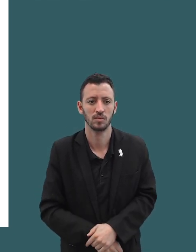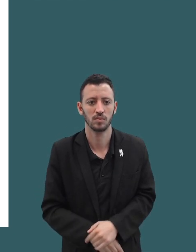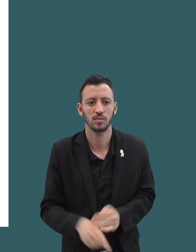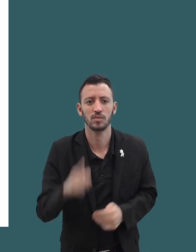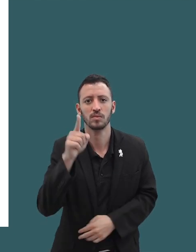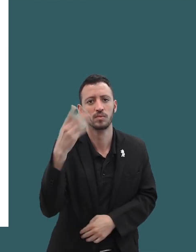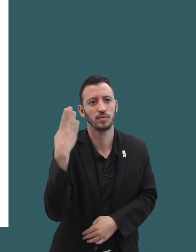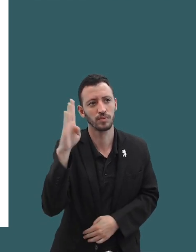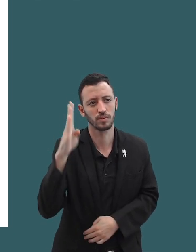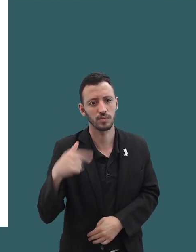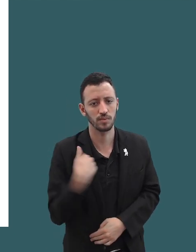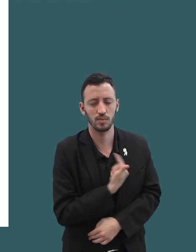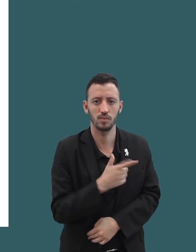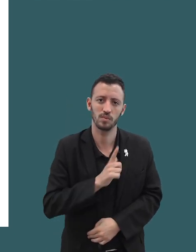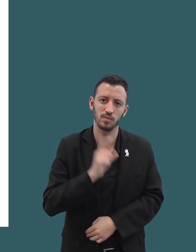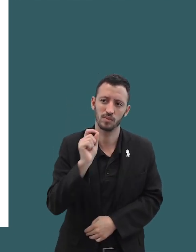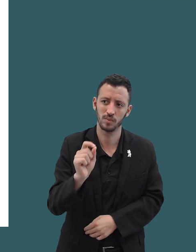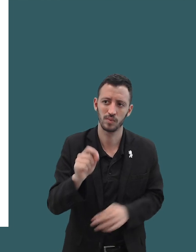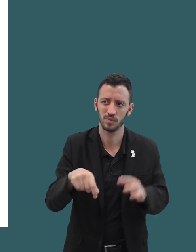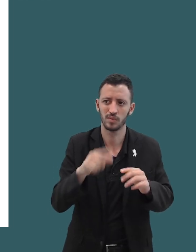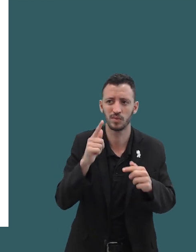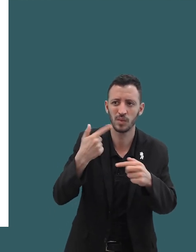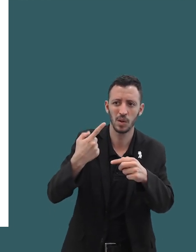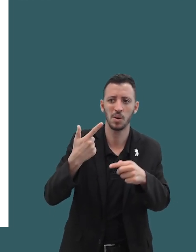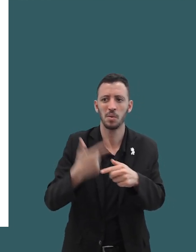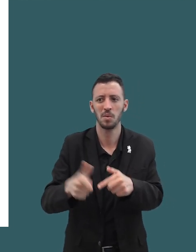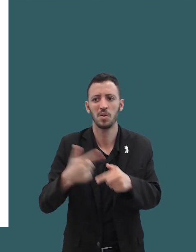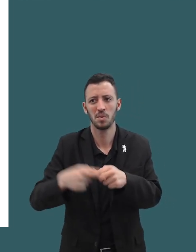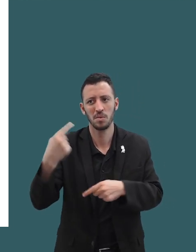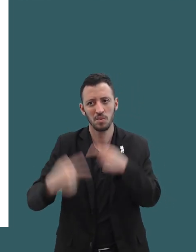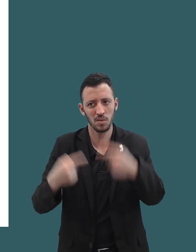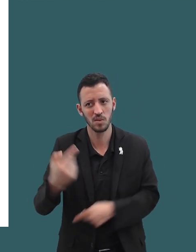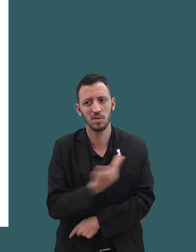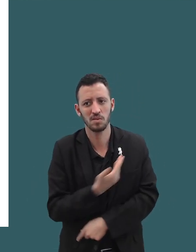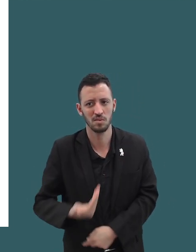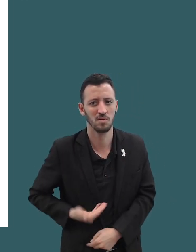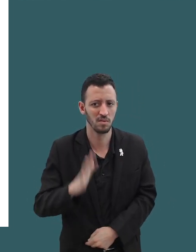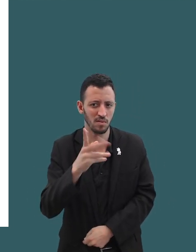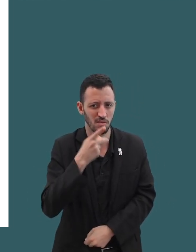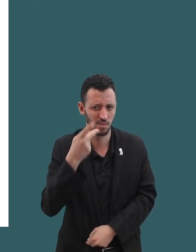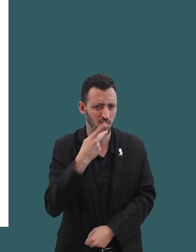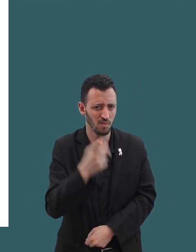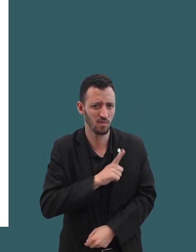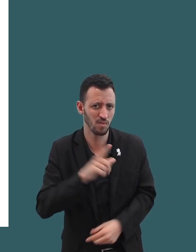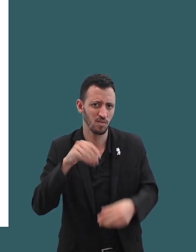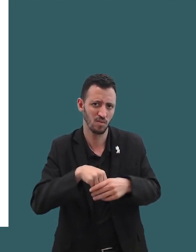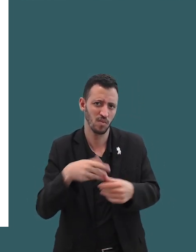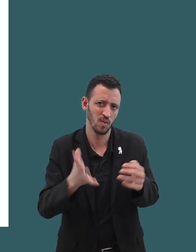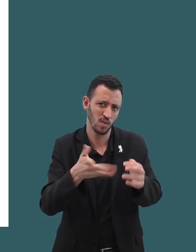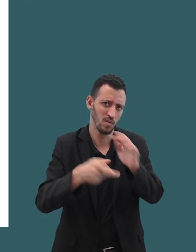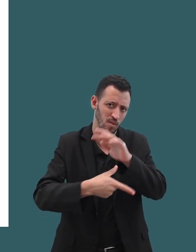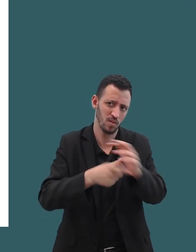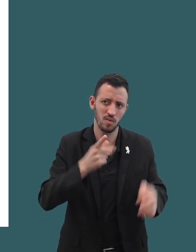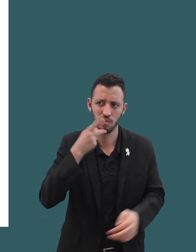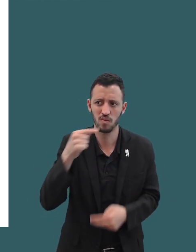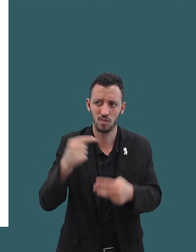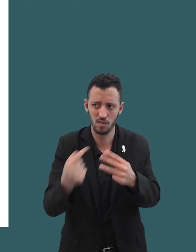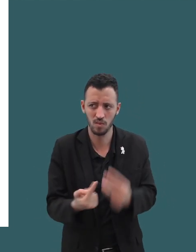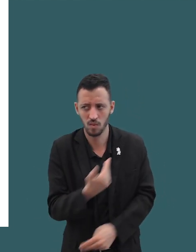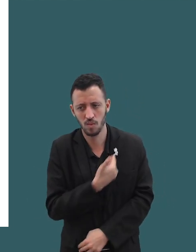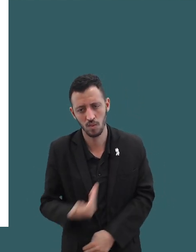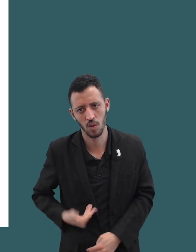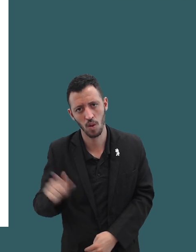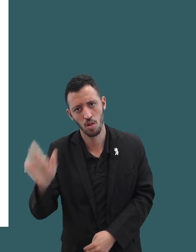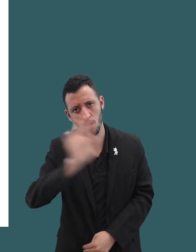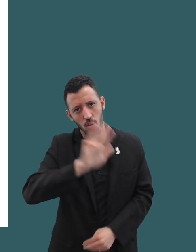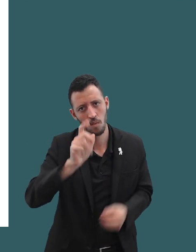A bióloga, então, nós temos que, problema, é um problema de políticas públicas, eu já falei, né? Nós temos, como eu disse antes, nos três governos Lula, foi